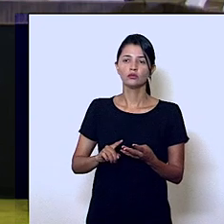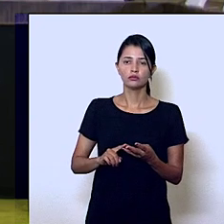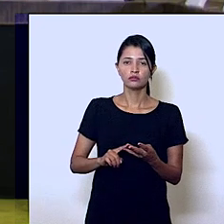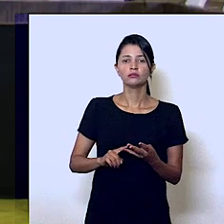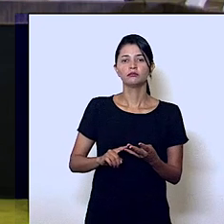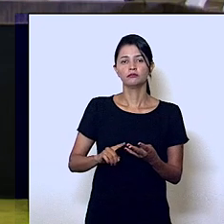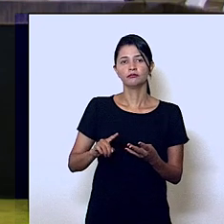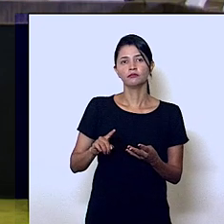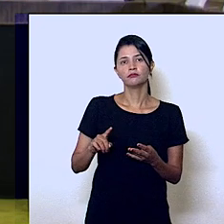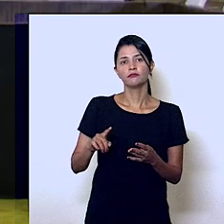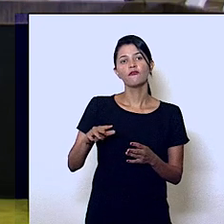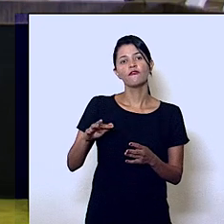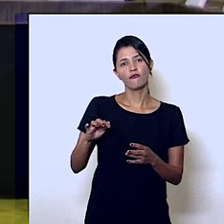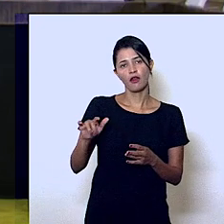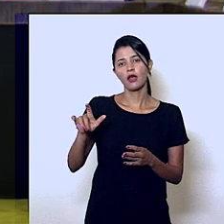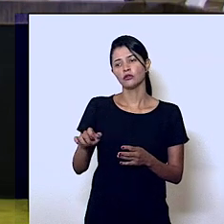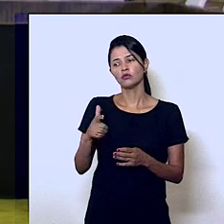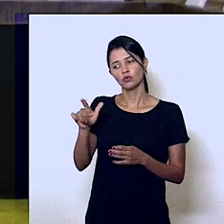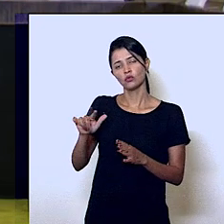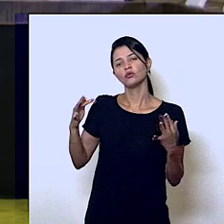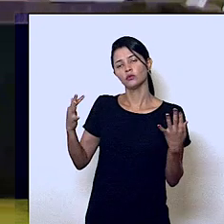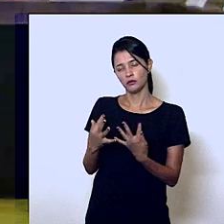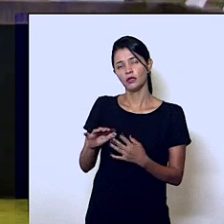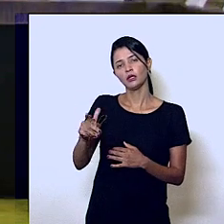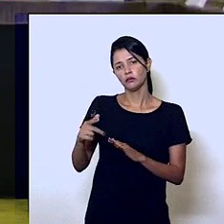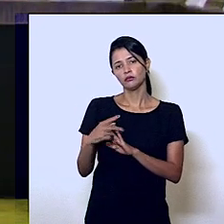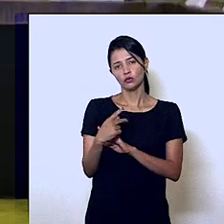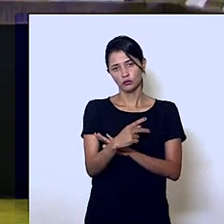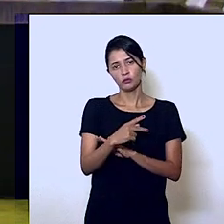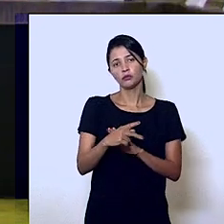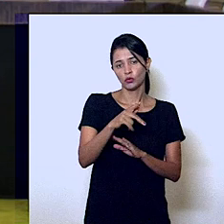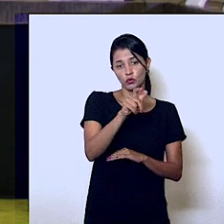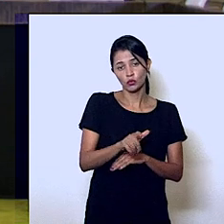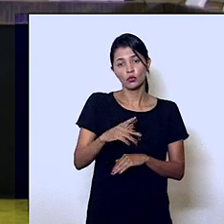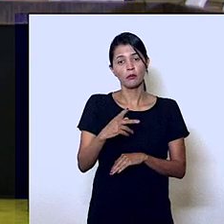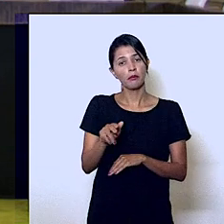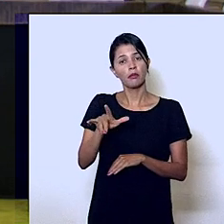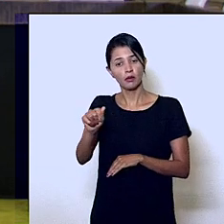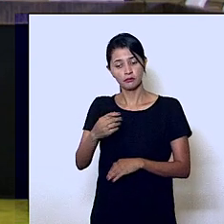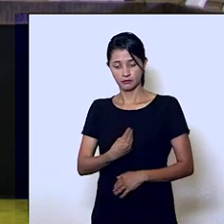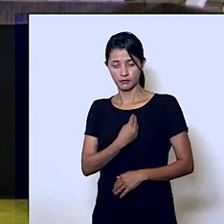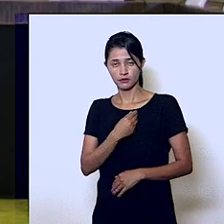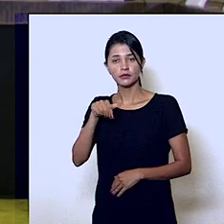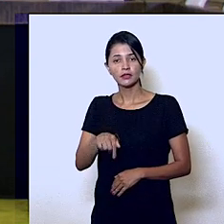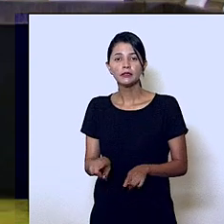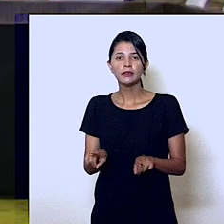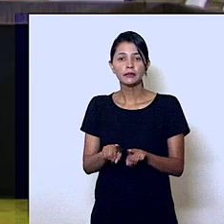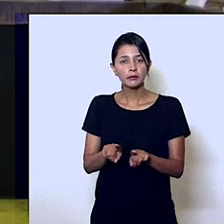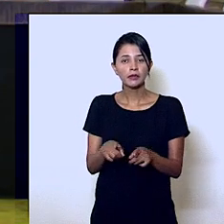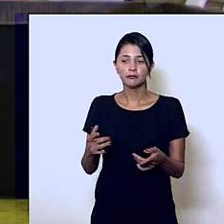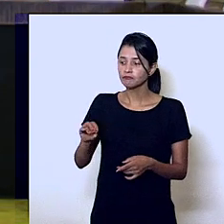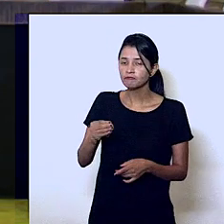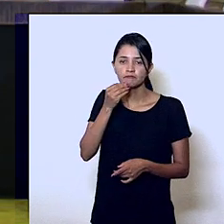demais familiares, claro, do embaixador Paulo Tarso, pela presença aqui hoje e pela oportunidade que nos dão e nos deram de que o